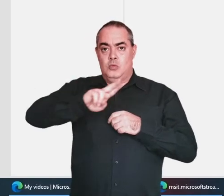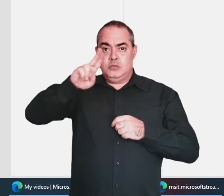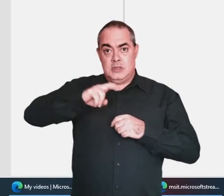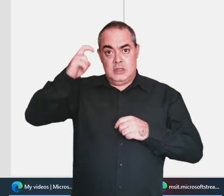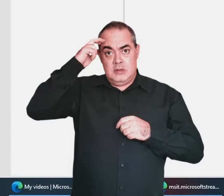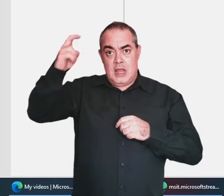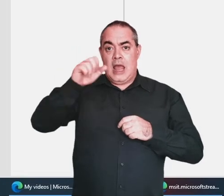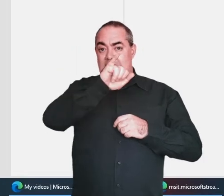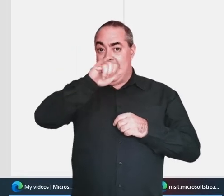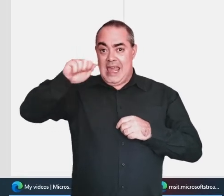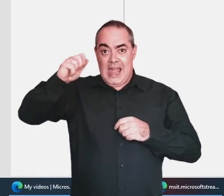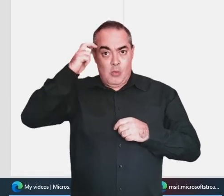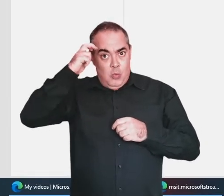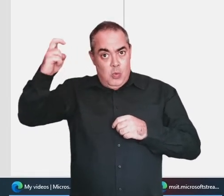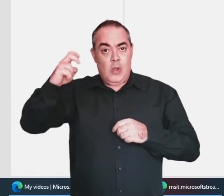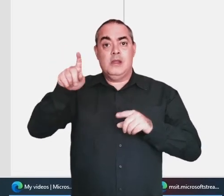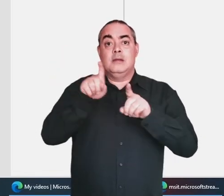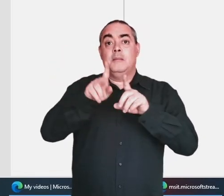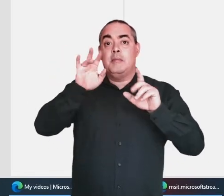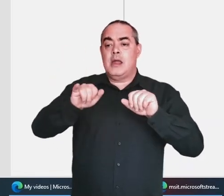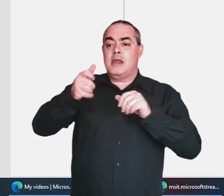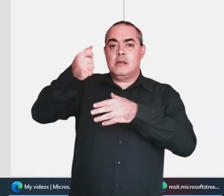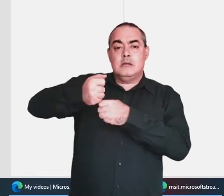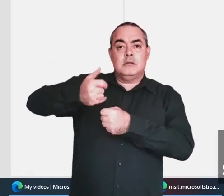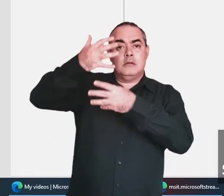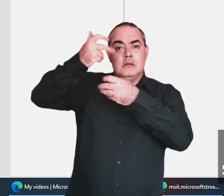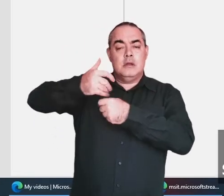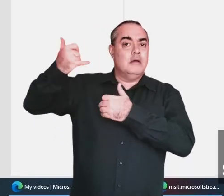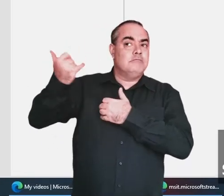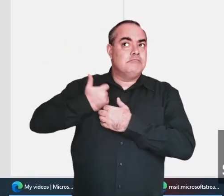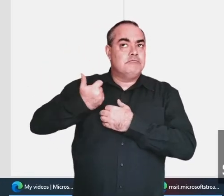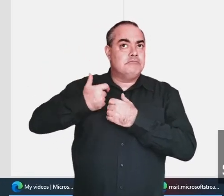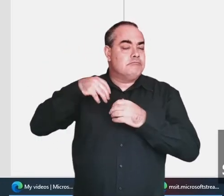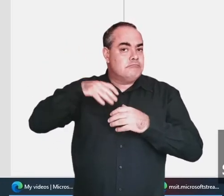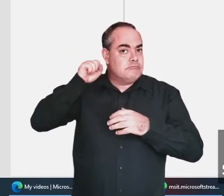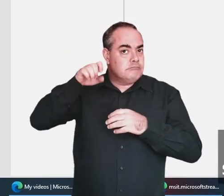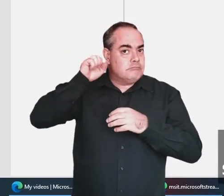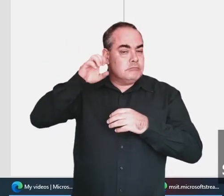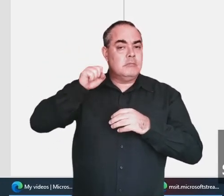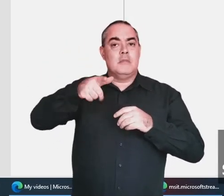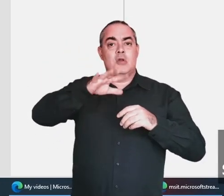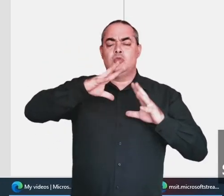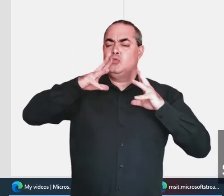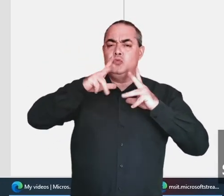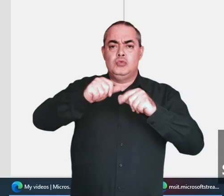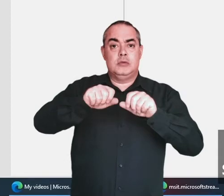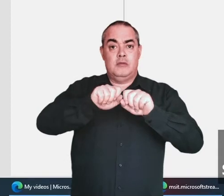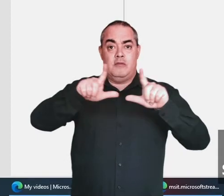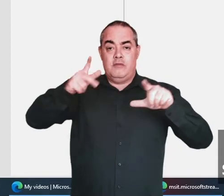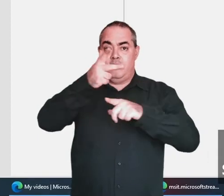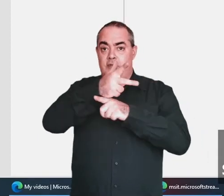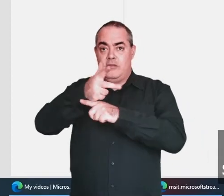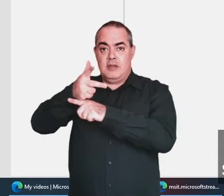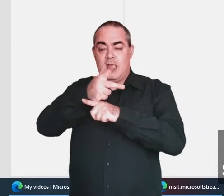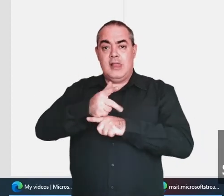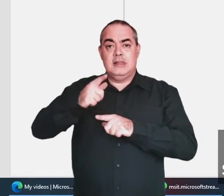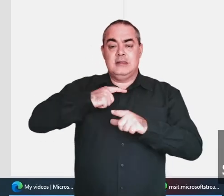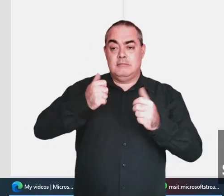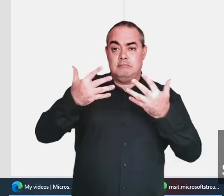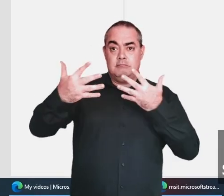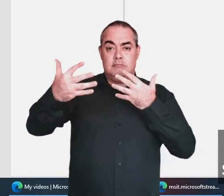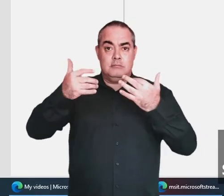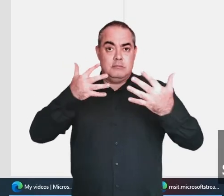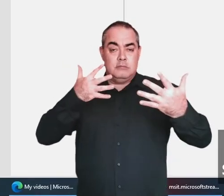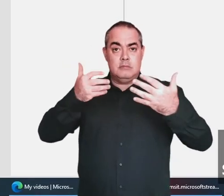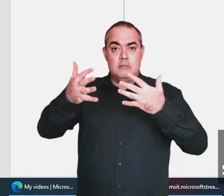Stream usa inteligência artificial para gerar transcrições dos seus vídeos. E essas transcrições são